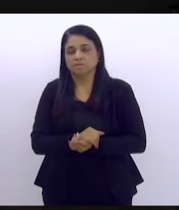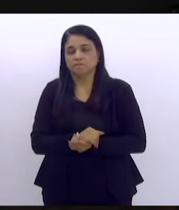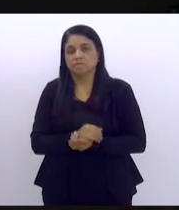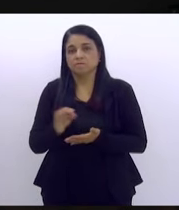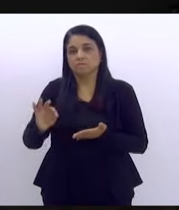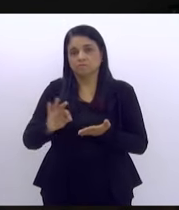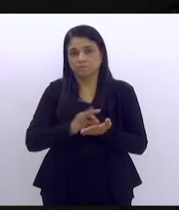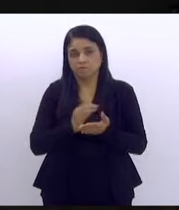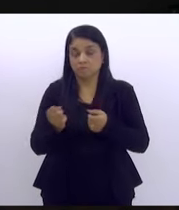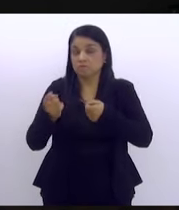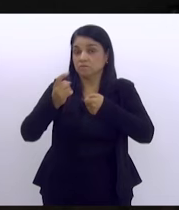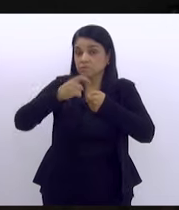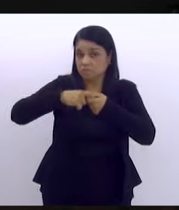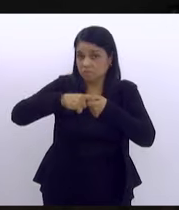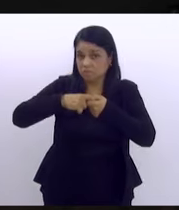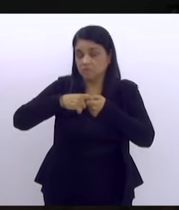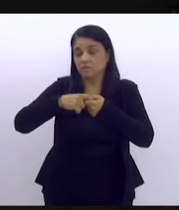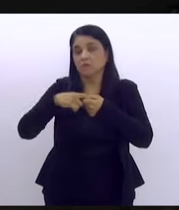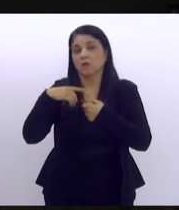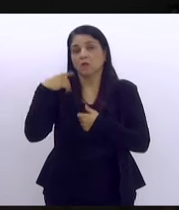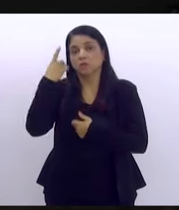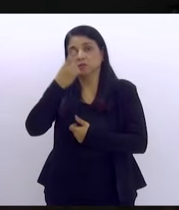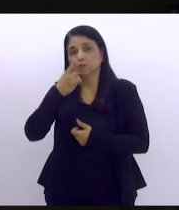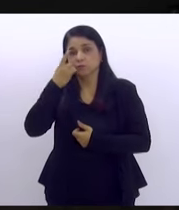Retorna o autor para a elaboração